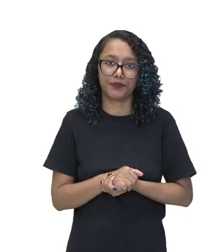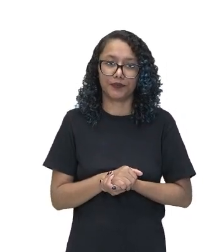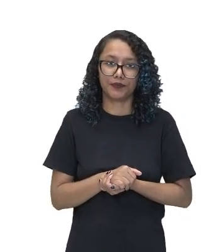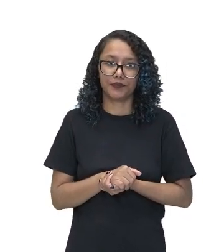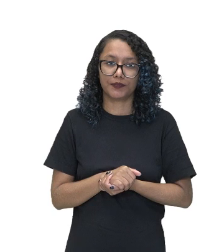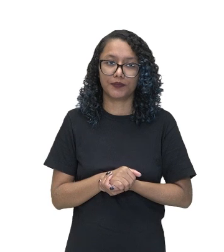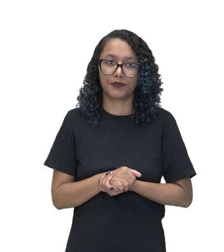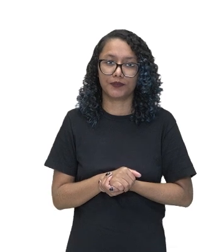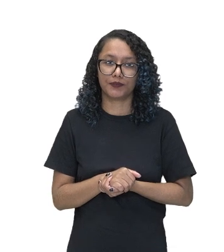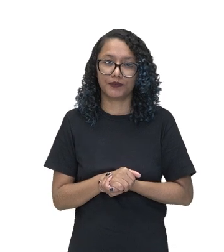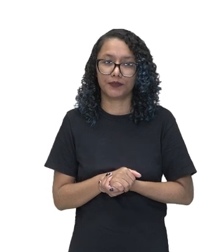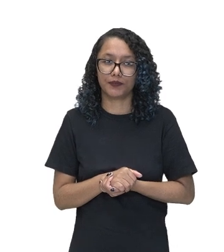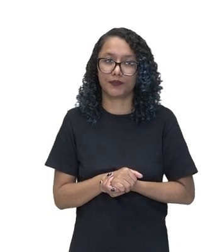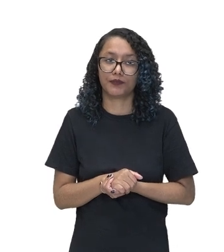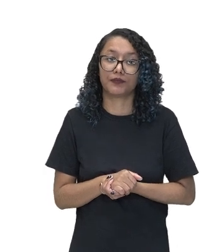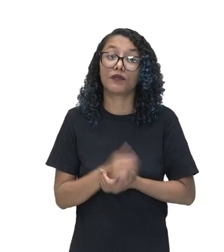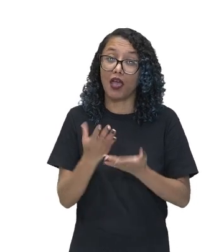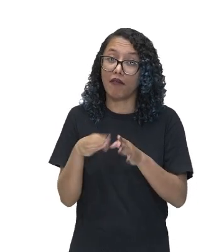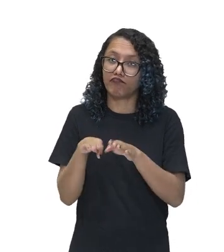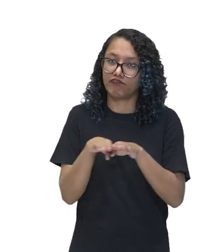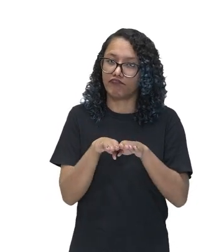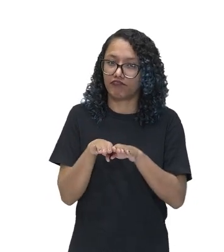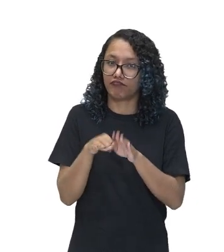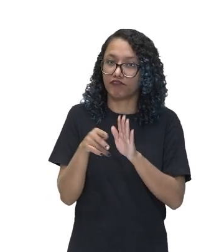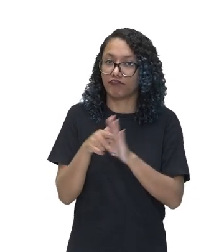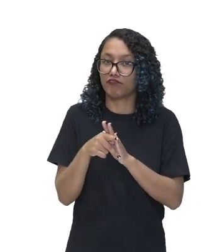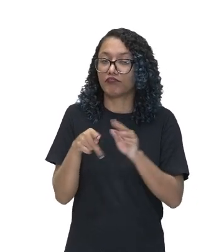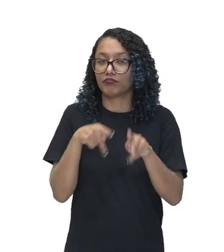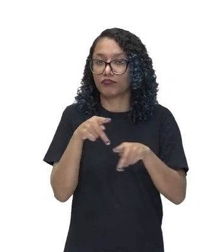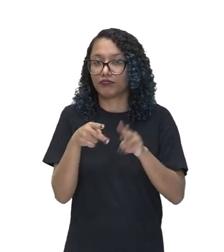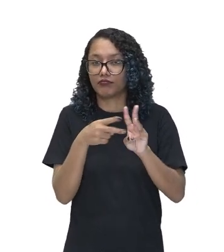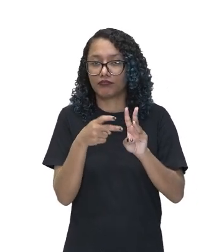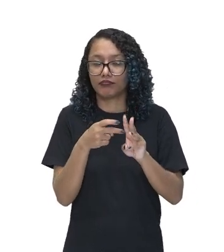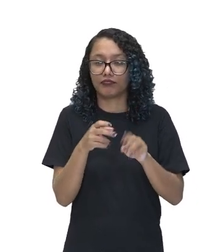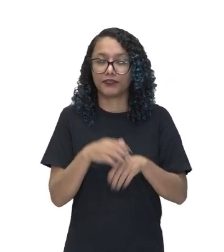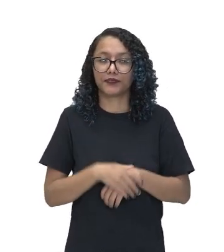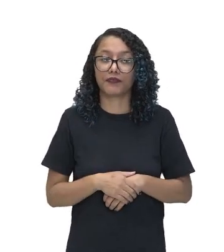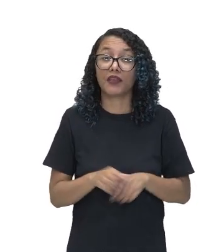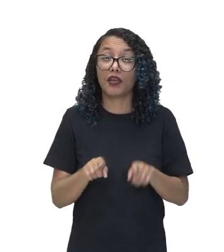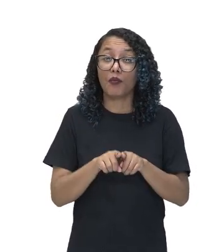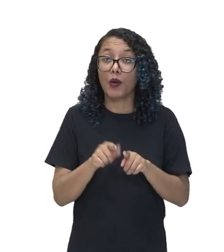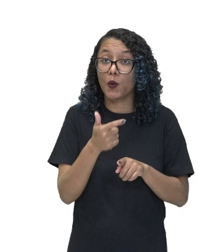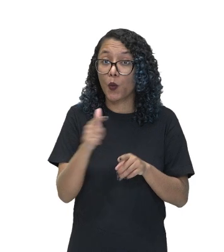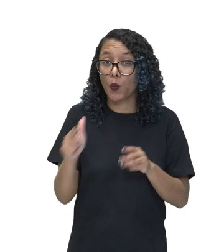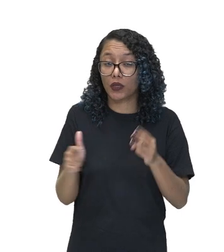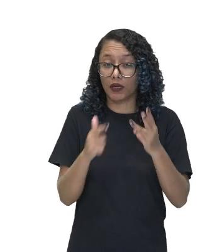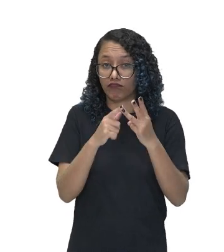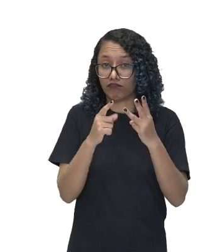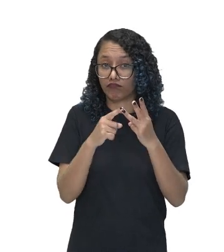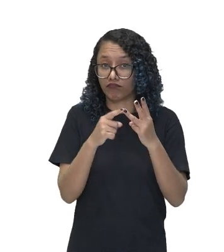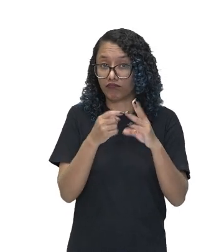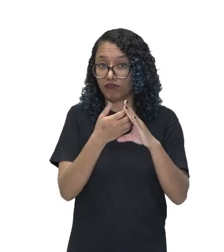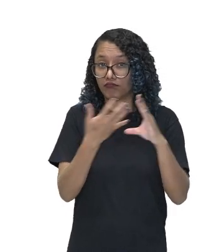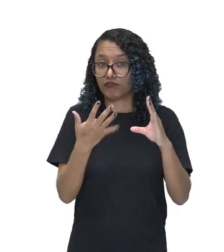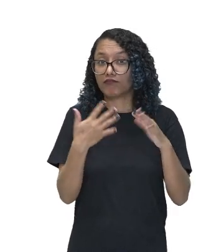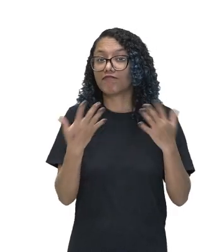um predomínio dessa população. Outra característica dos países platinos, né, que